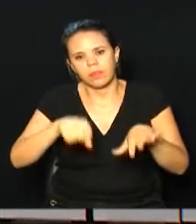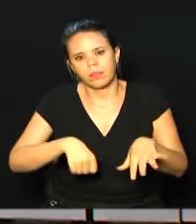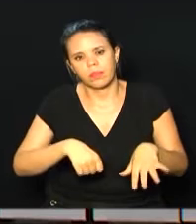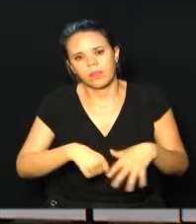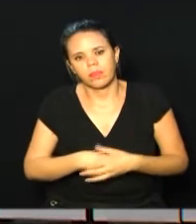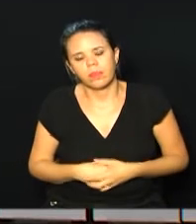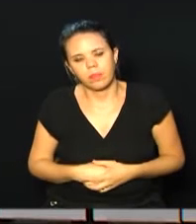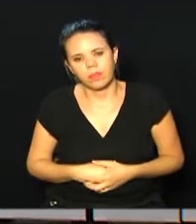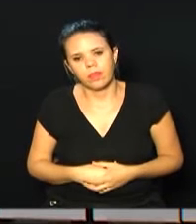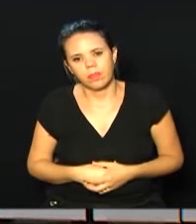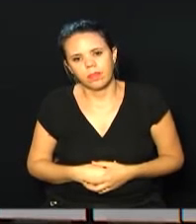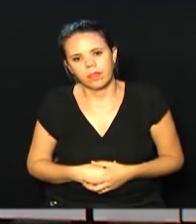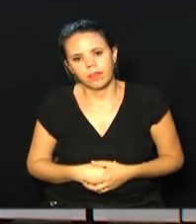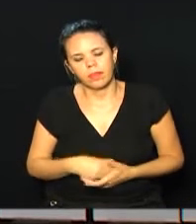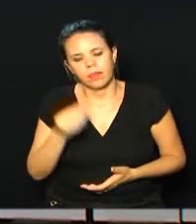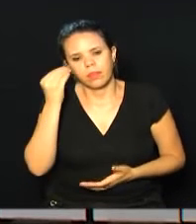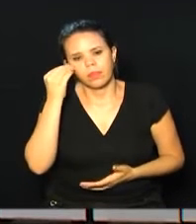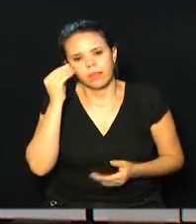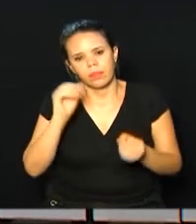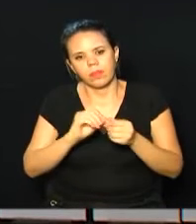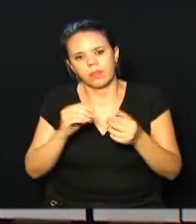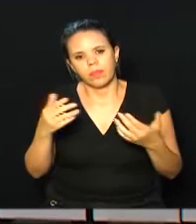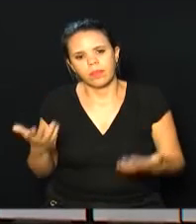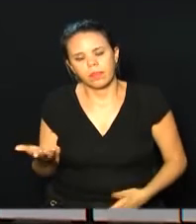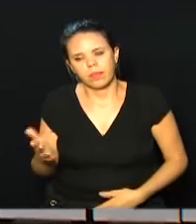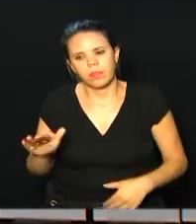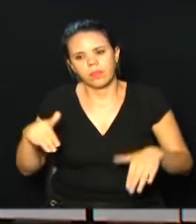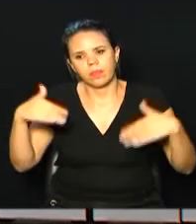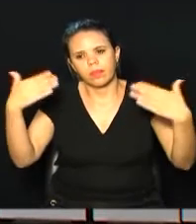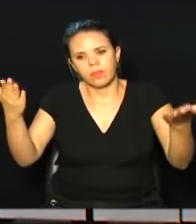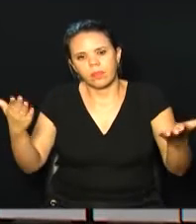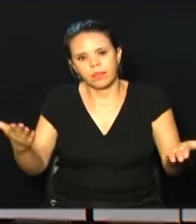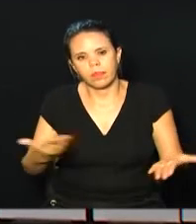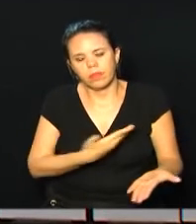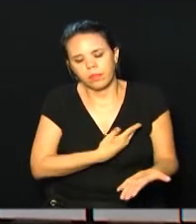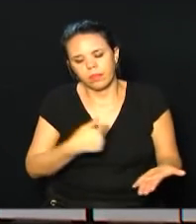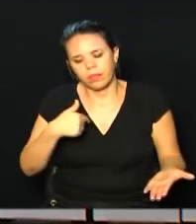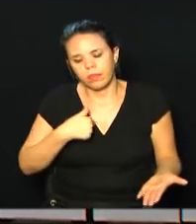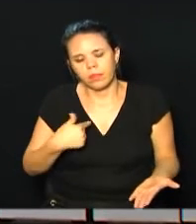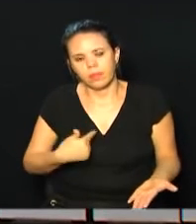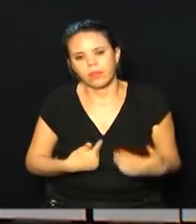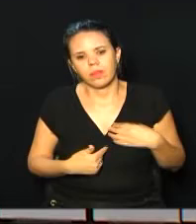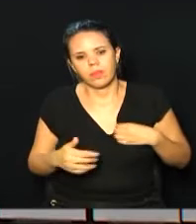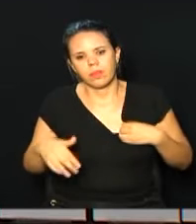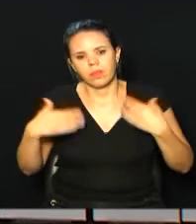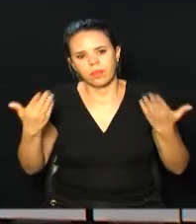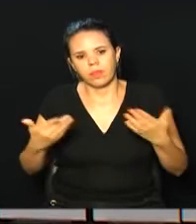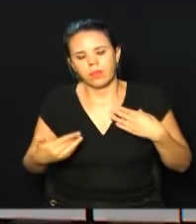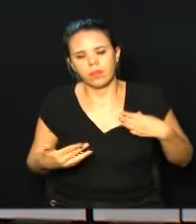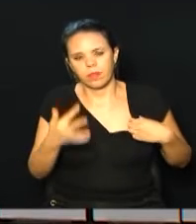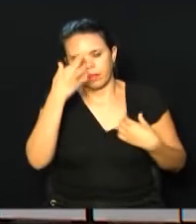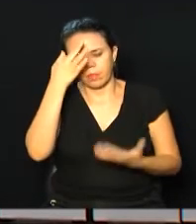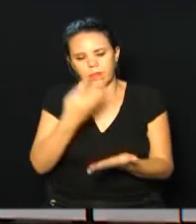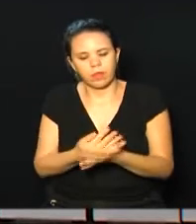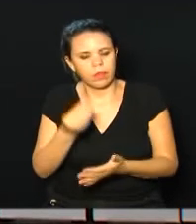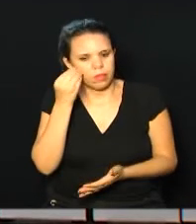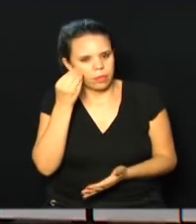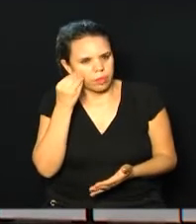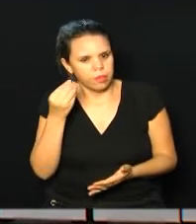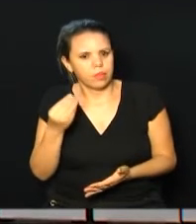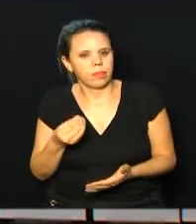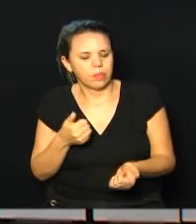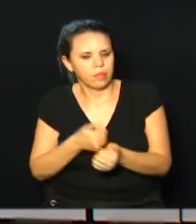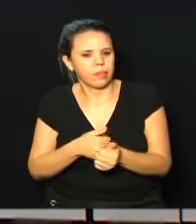delas. Então eu tento fazer isso, assim, o que fora do meu poder legislativo, que a mim foi confiado, eu tento estar perto,